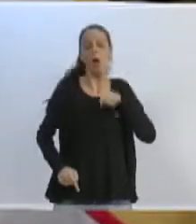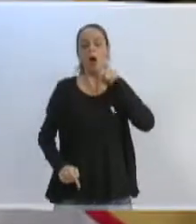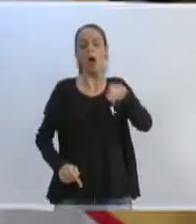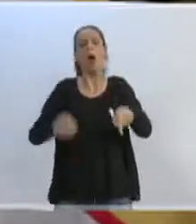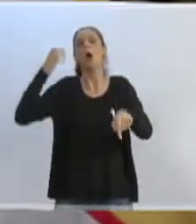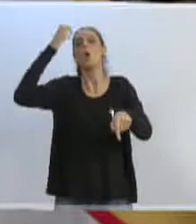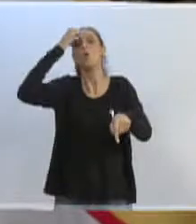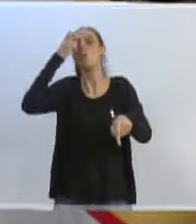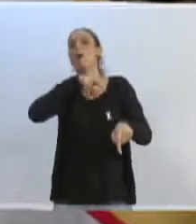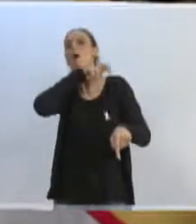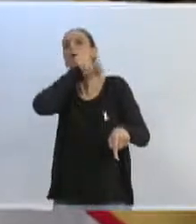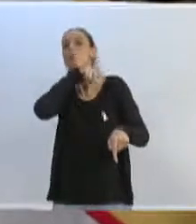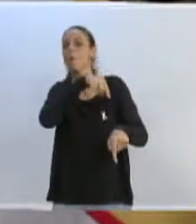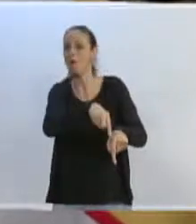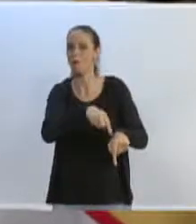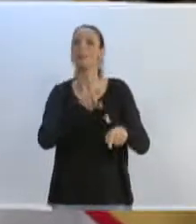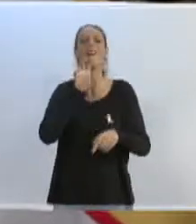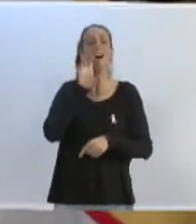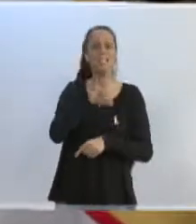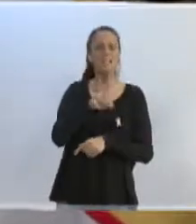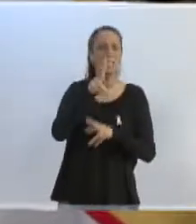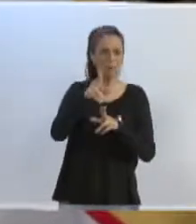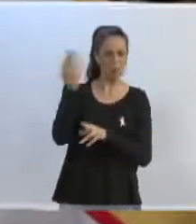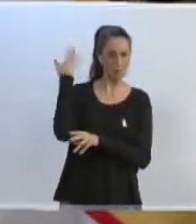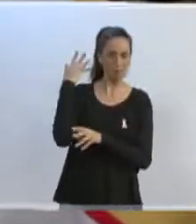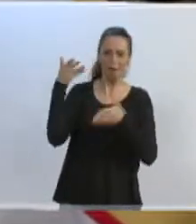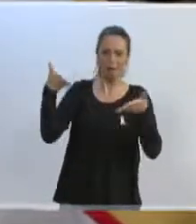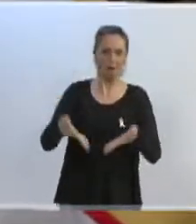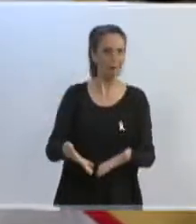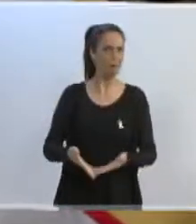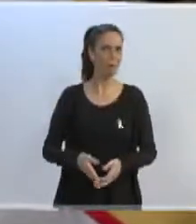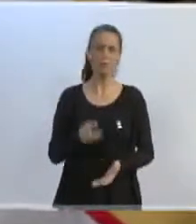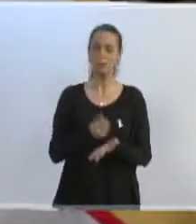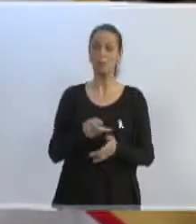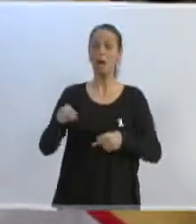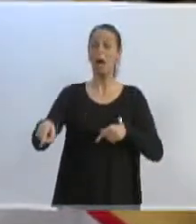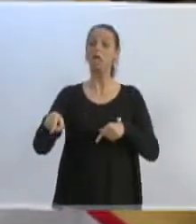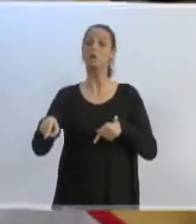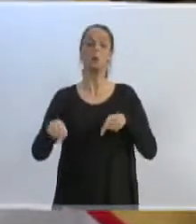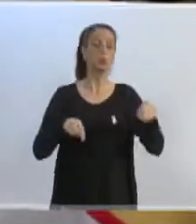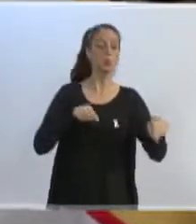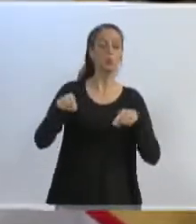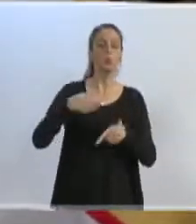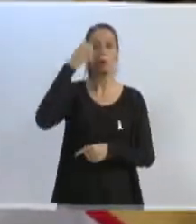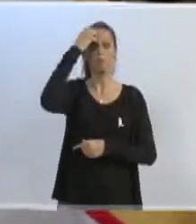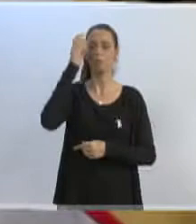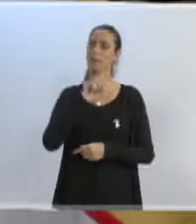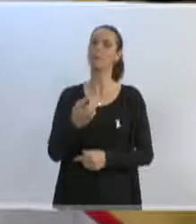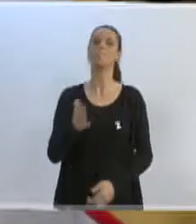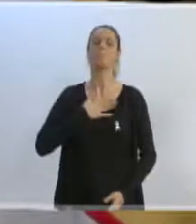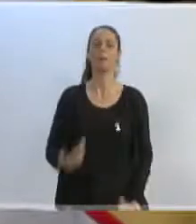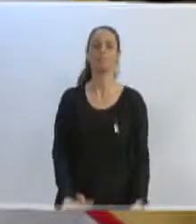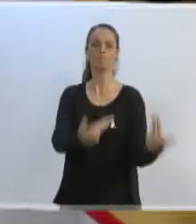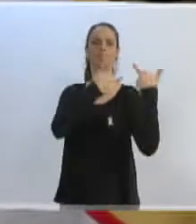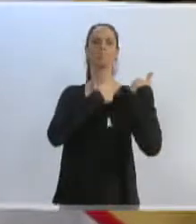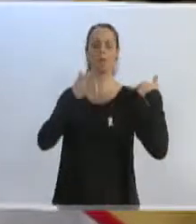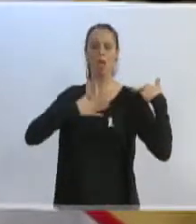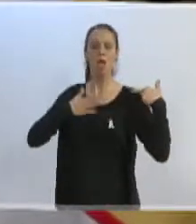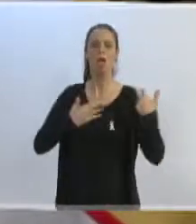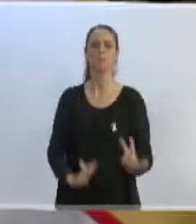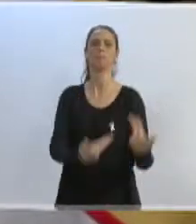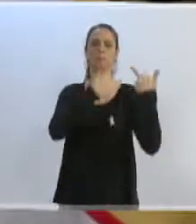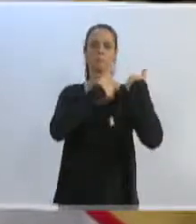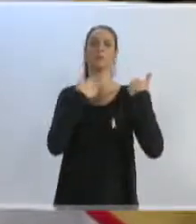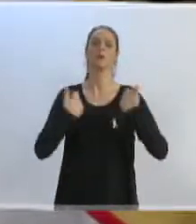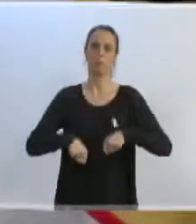gente fica jogando na culpa nos outros. Então nós precisamos buscar a responsabilidade para nós, buscar bater no peito e dizer, não,